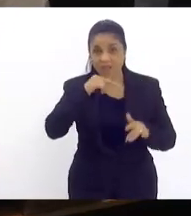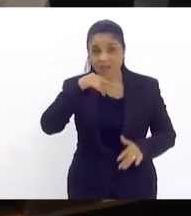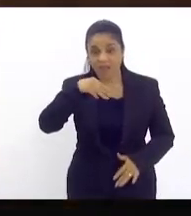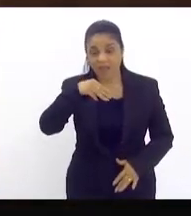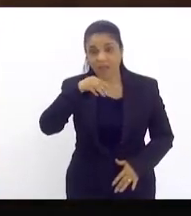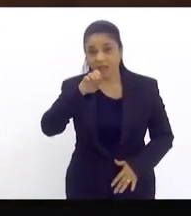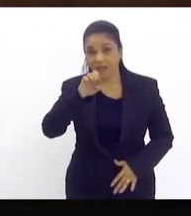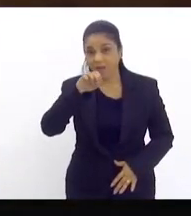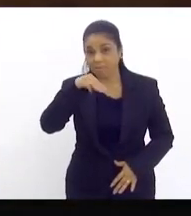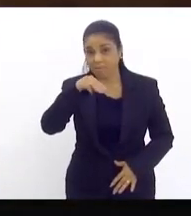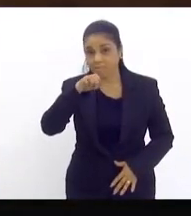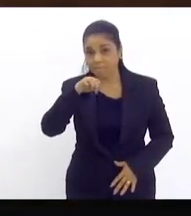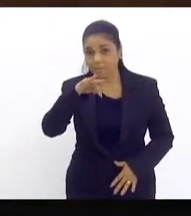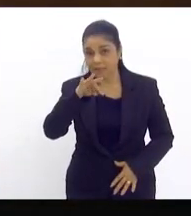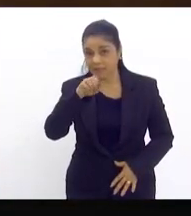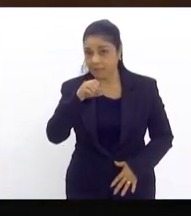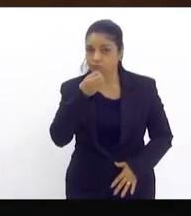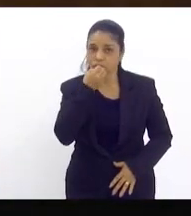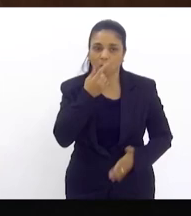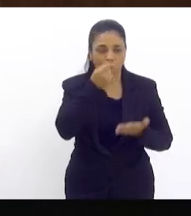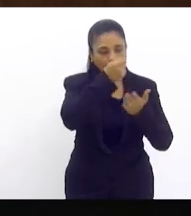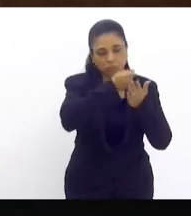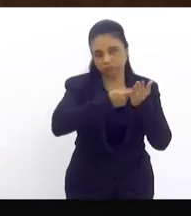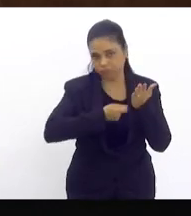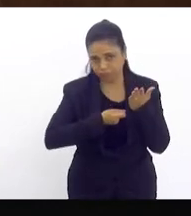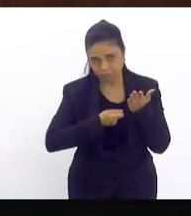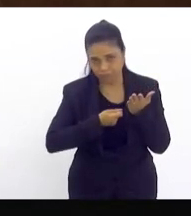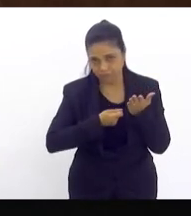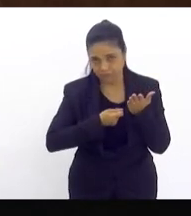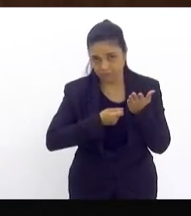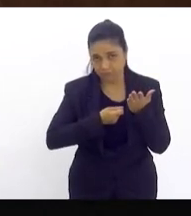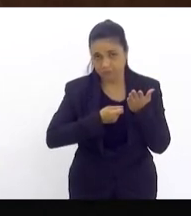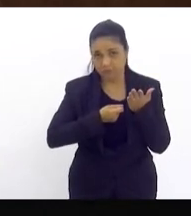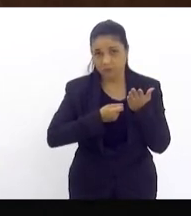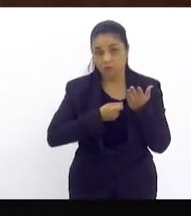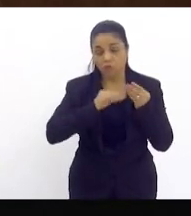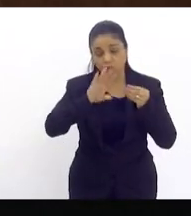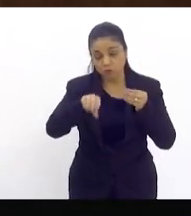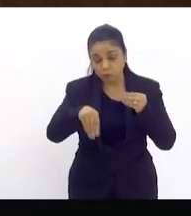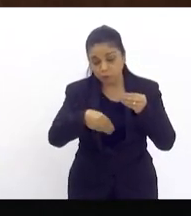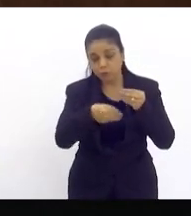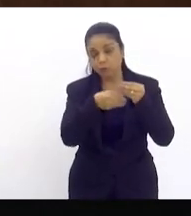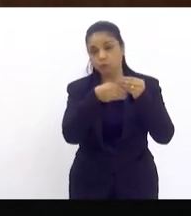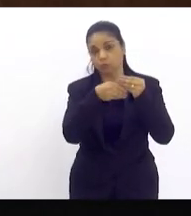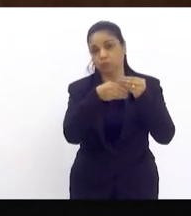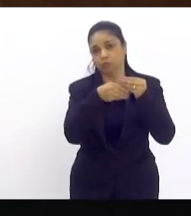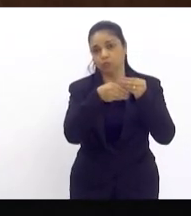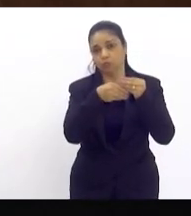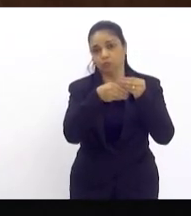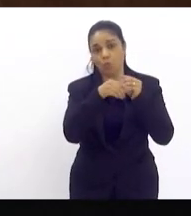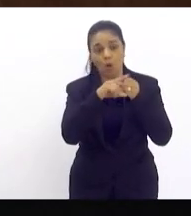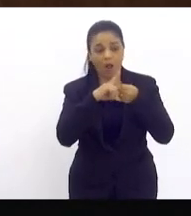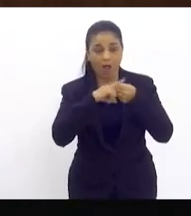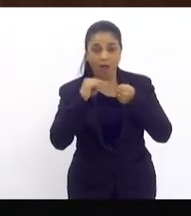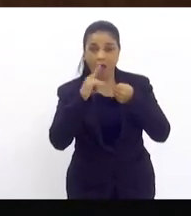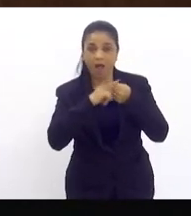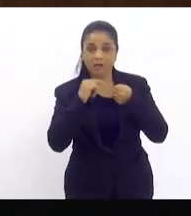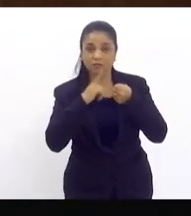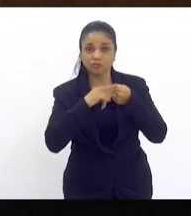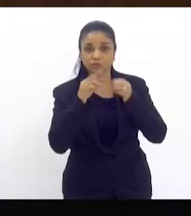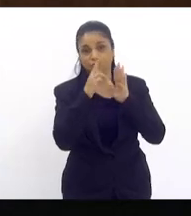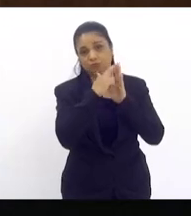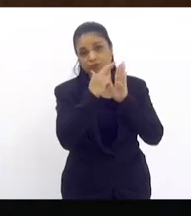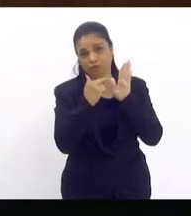ementa não esteja boa porque nós não incluímos um artigo no Regimento